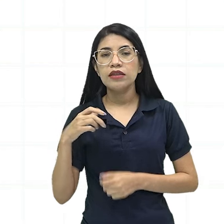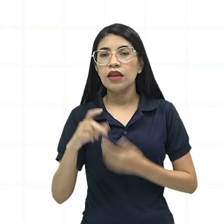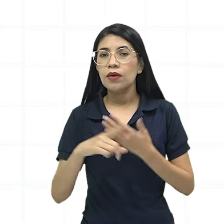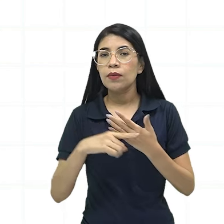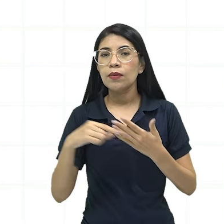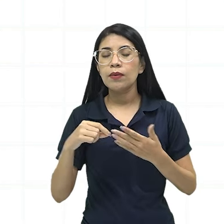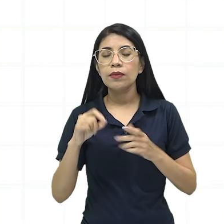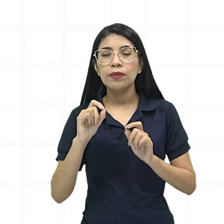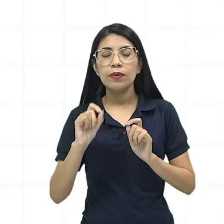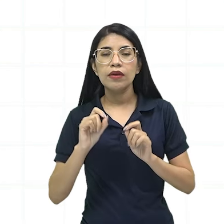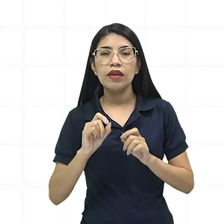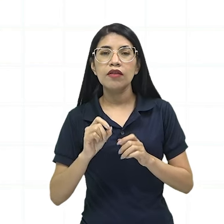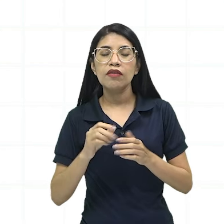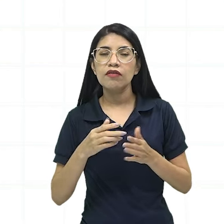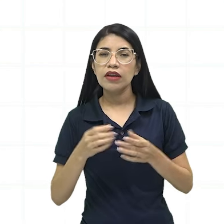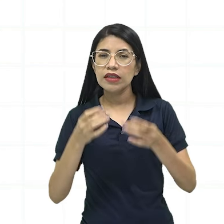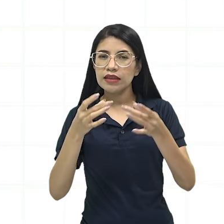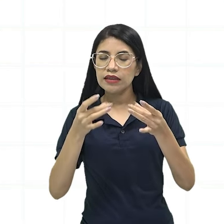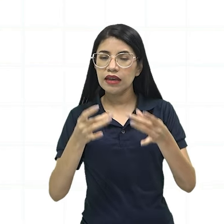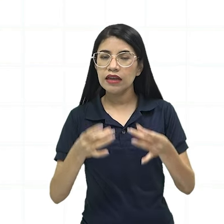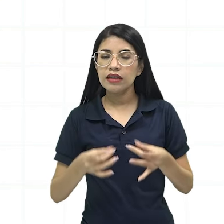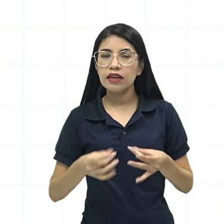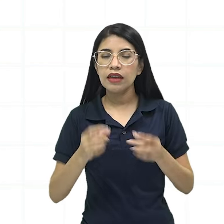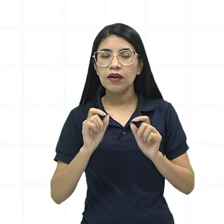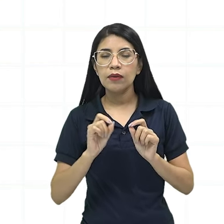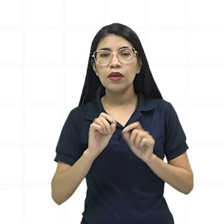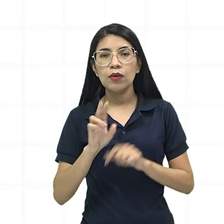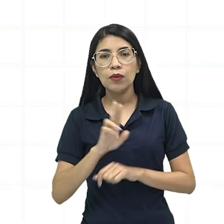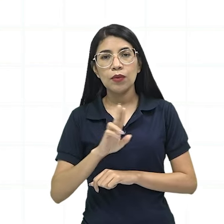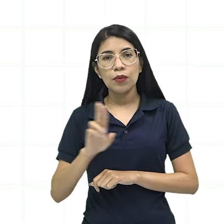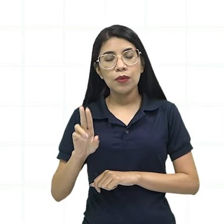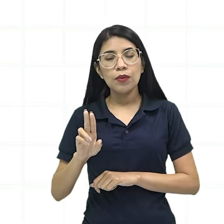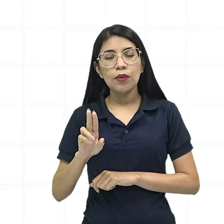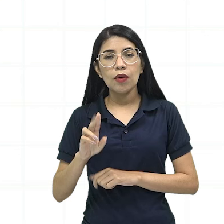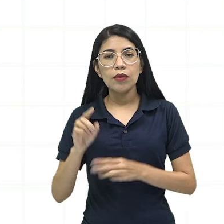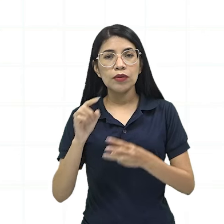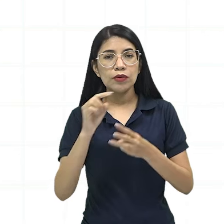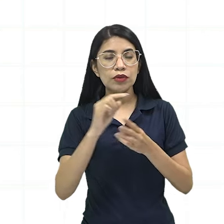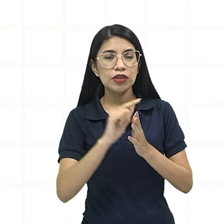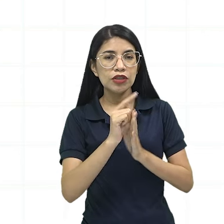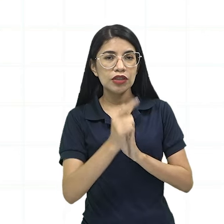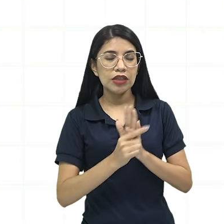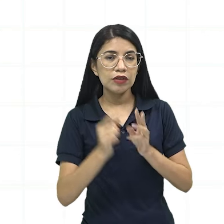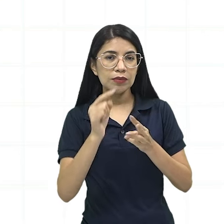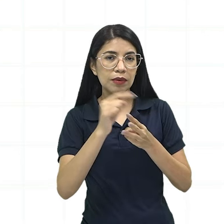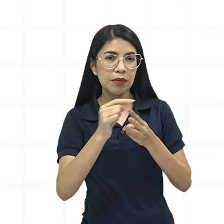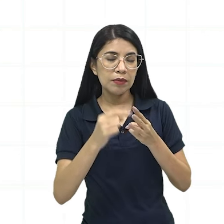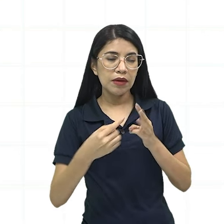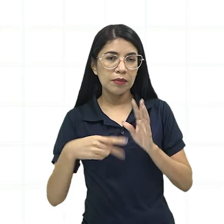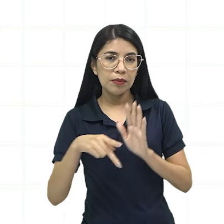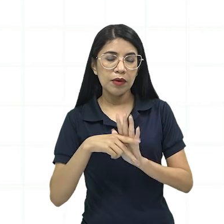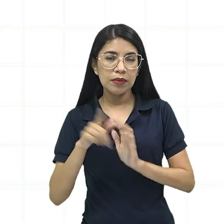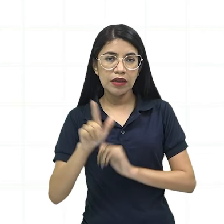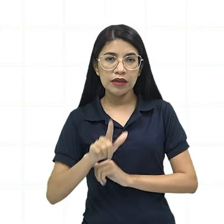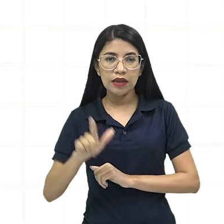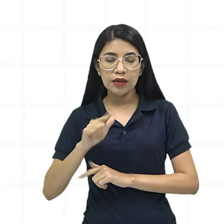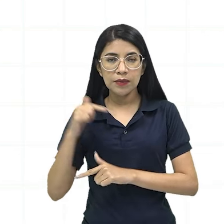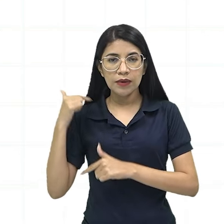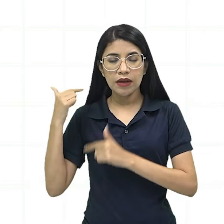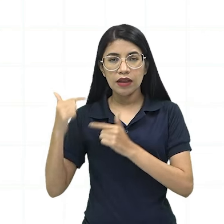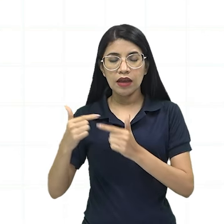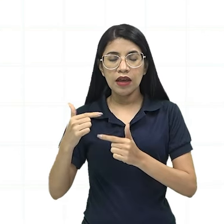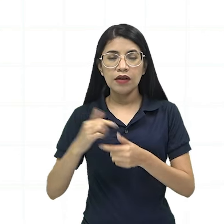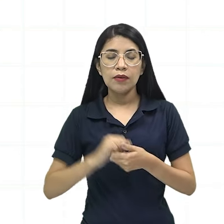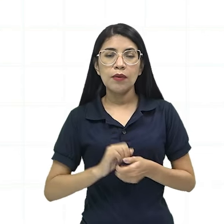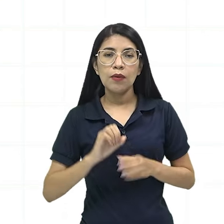vai, né, estabelecer essa nomenclatura dos 3 gêneros clássicos da literatura: o